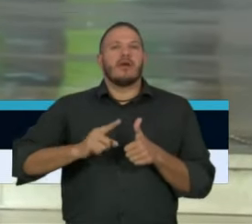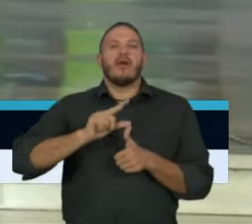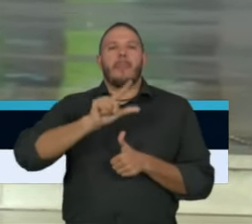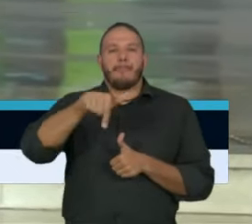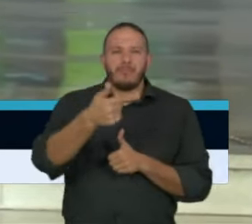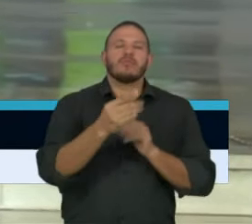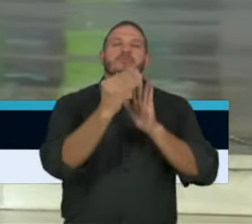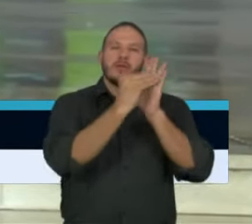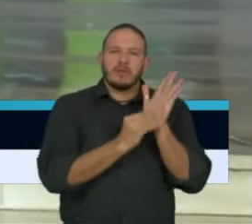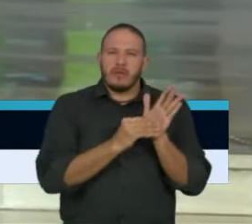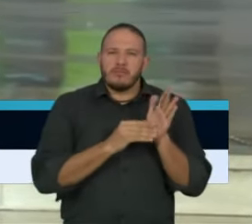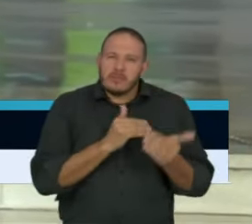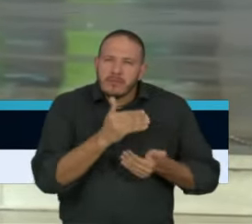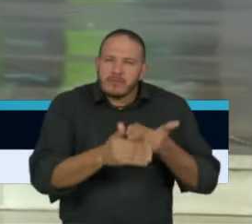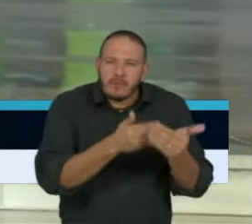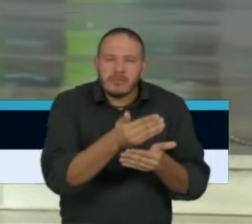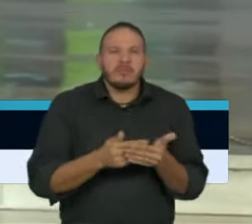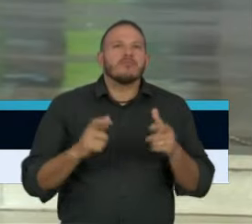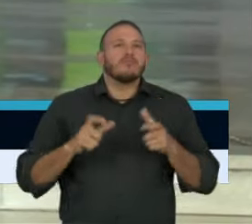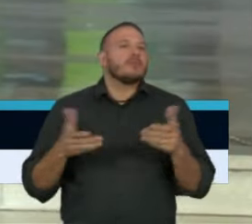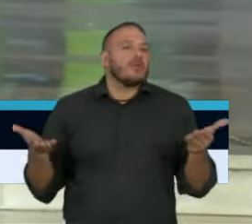para processamento, onde estão agora.